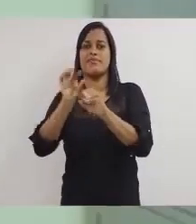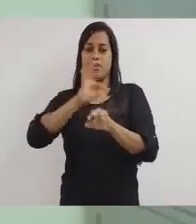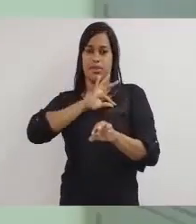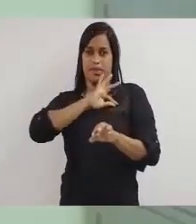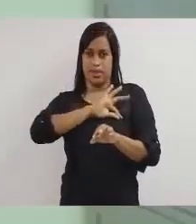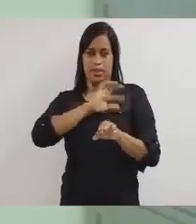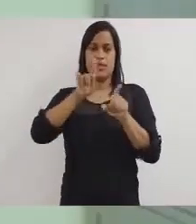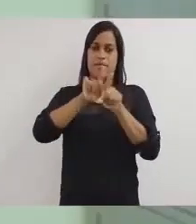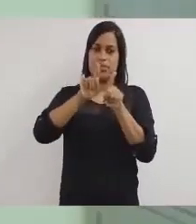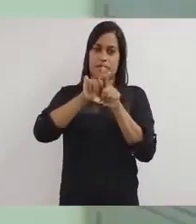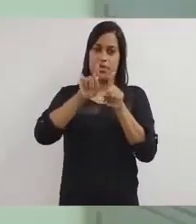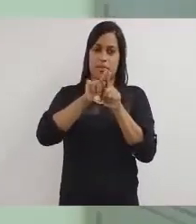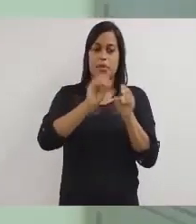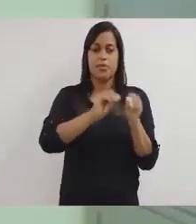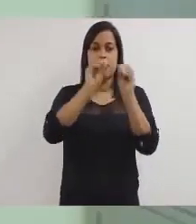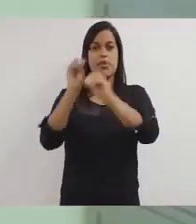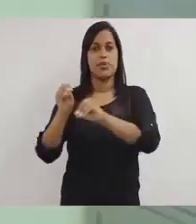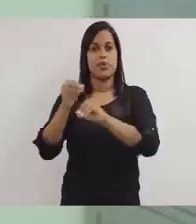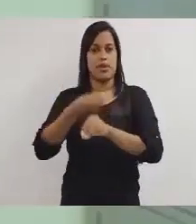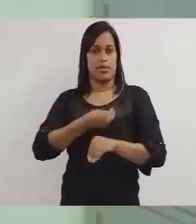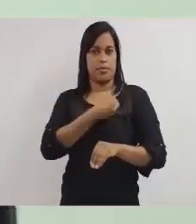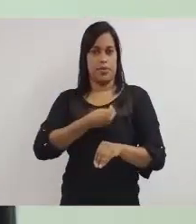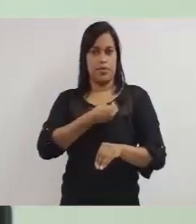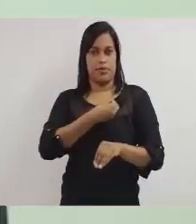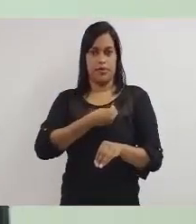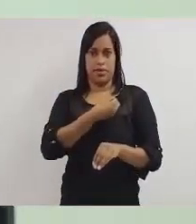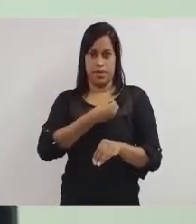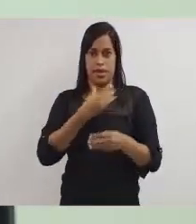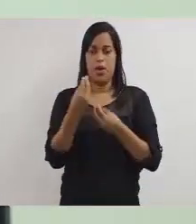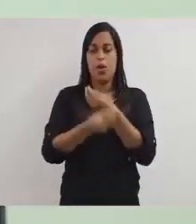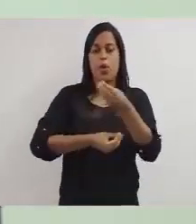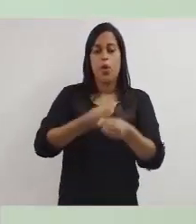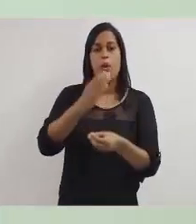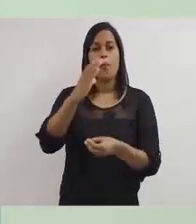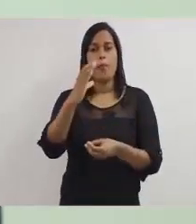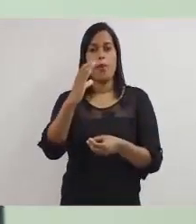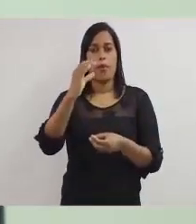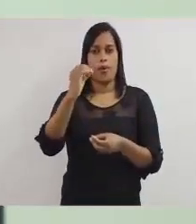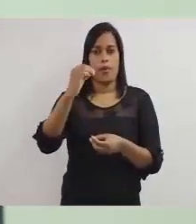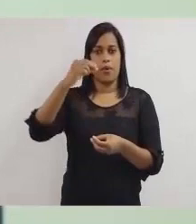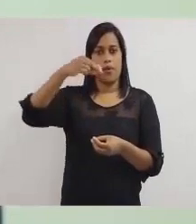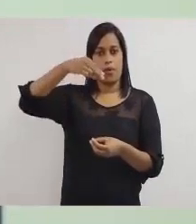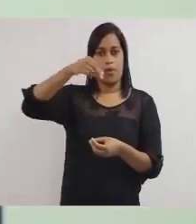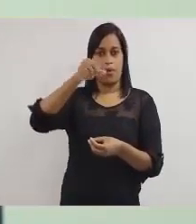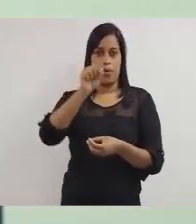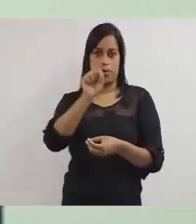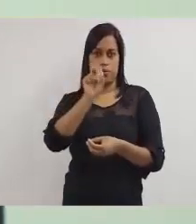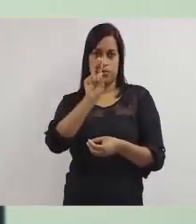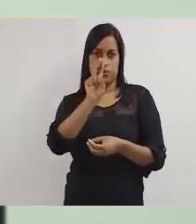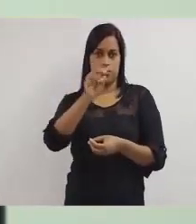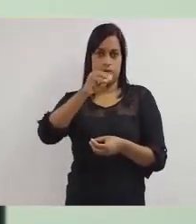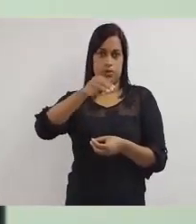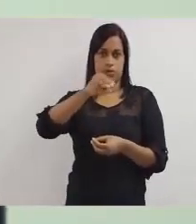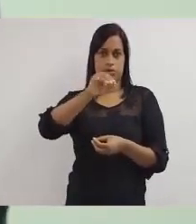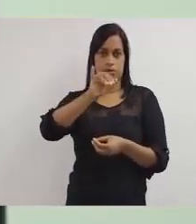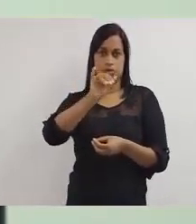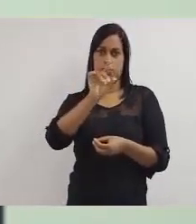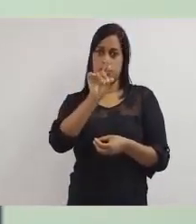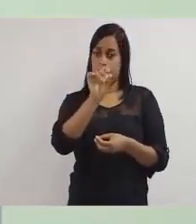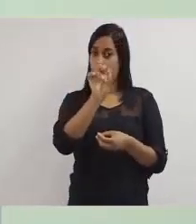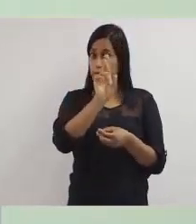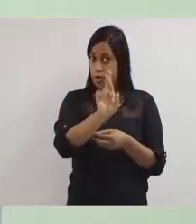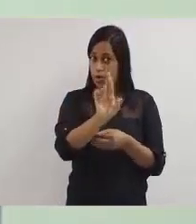o meu padrão de consumo, por exemplo. Existirão bens em que quando a renda aumenta,